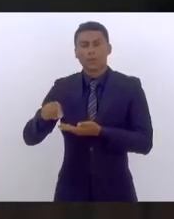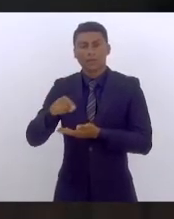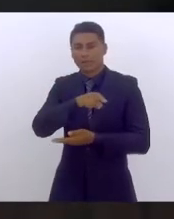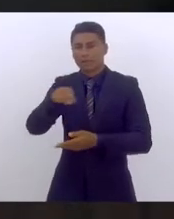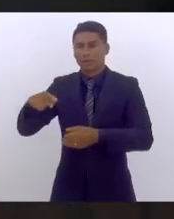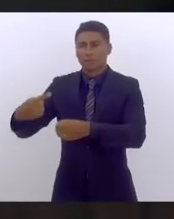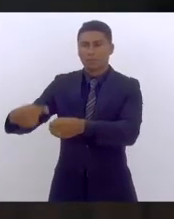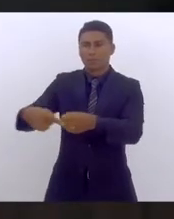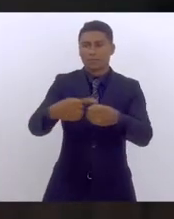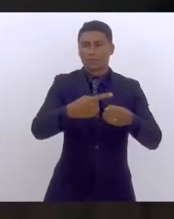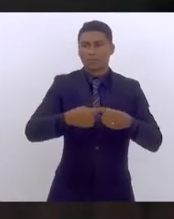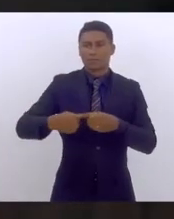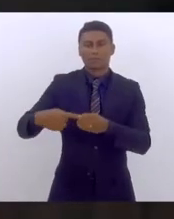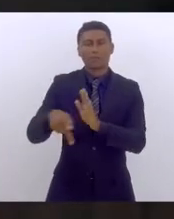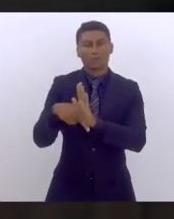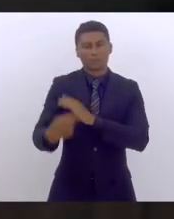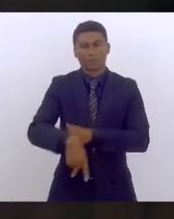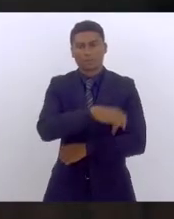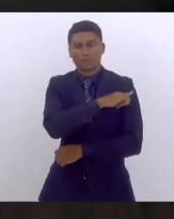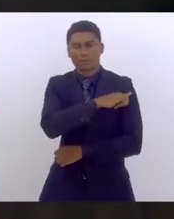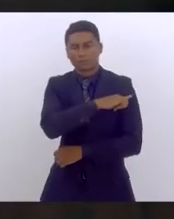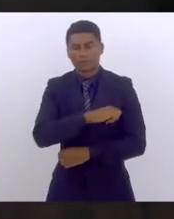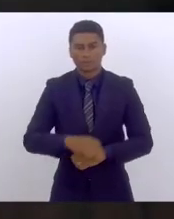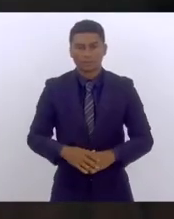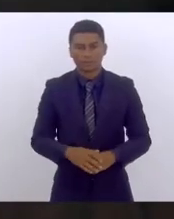Municípios Fluminense,